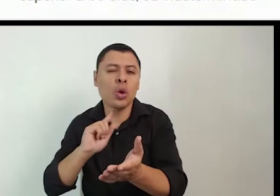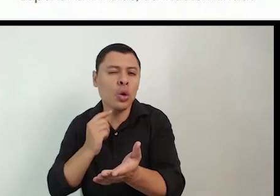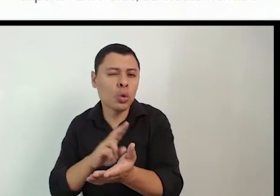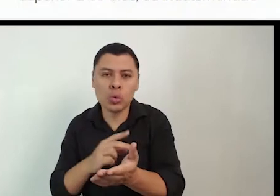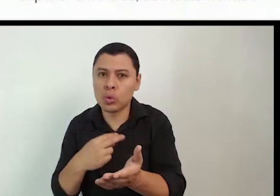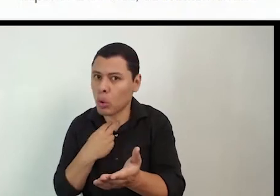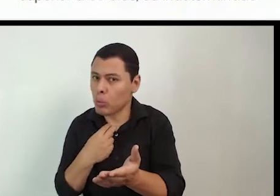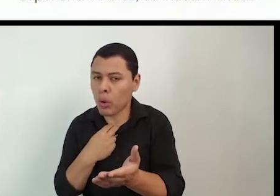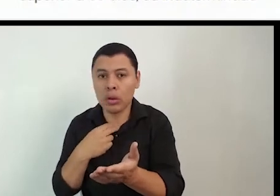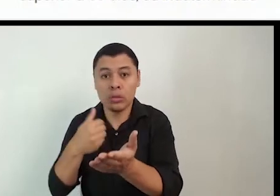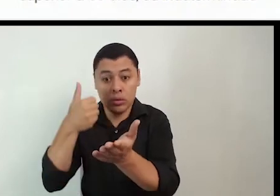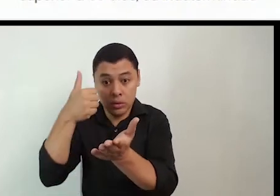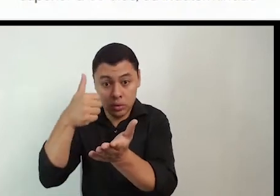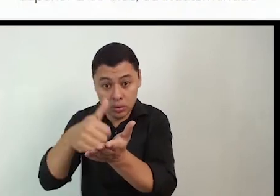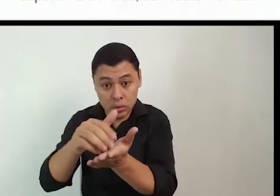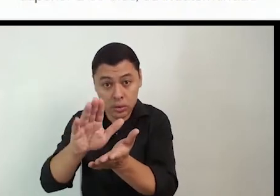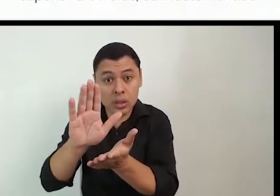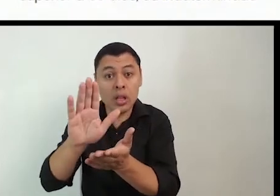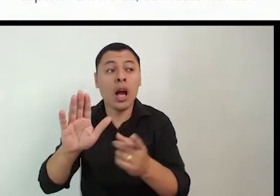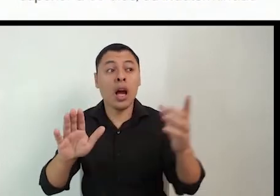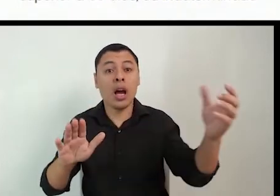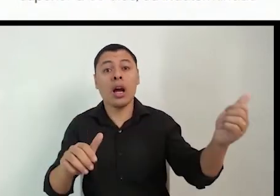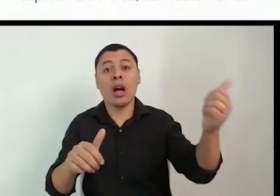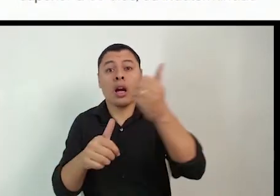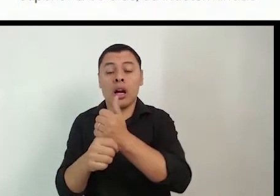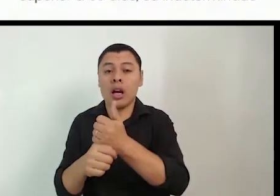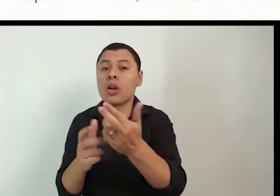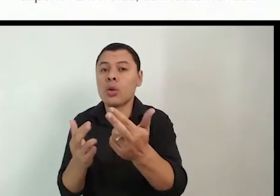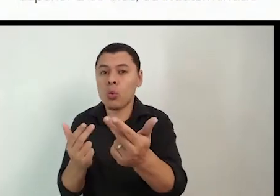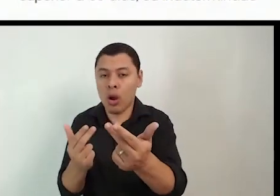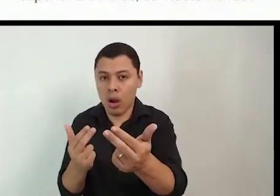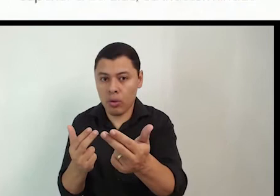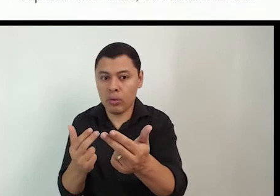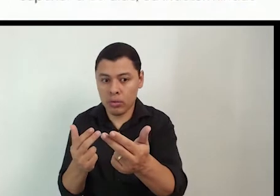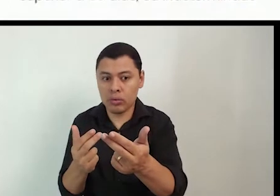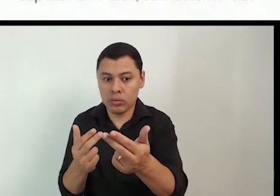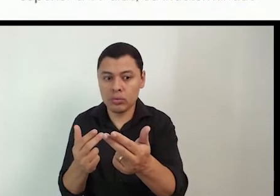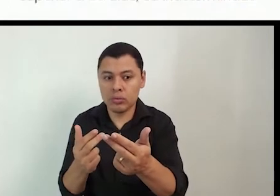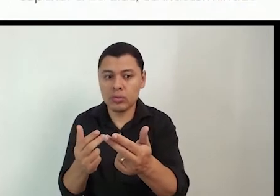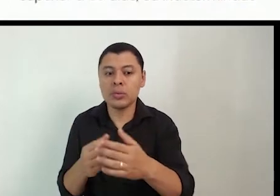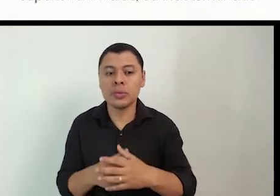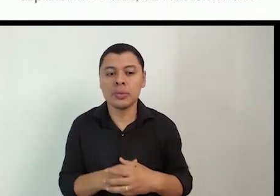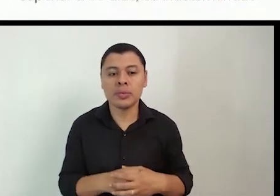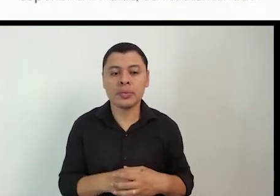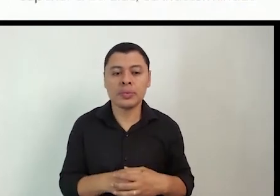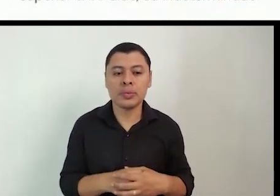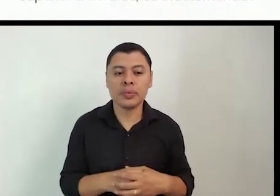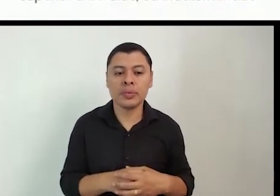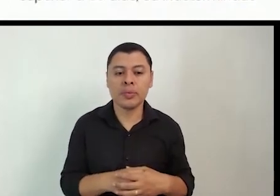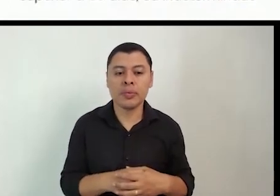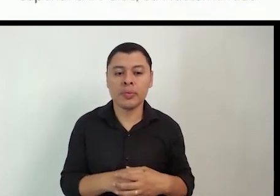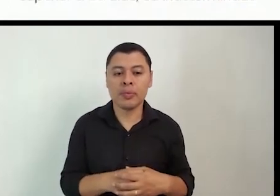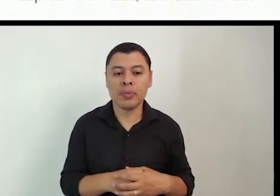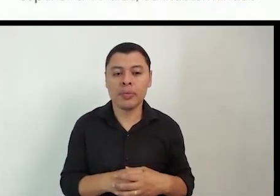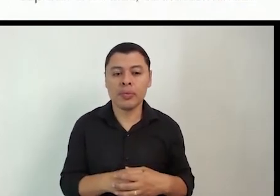estar em um regime de contrato determinado, superior a 90 dias ou indeterminado. Quanto às desvantagens, normalmente a